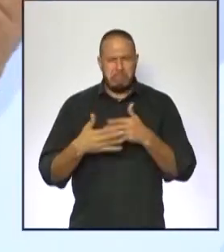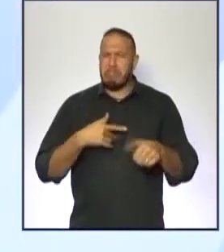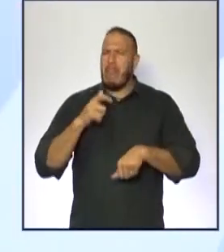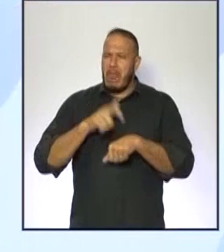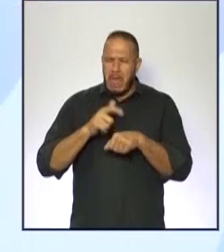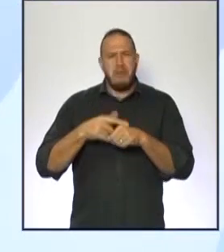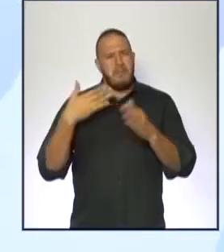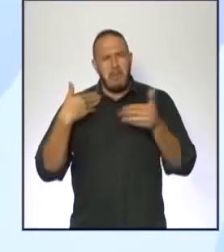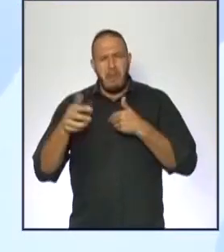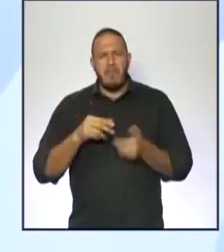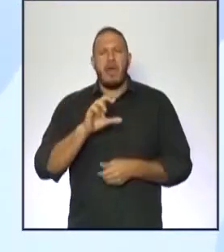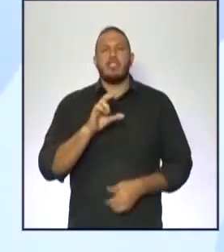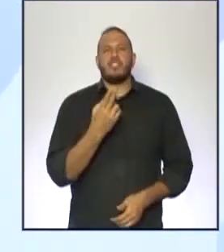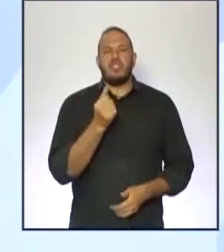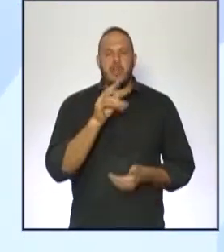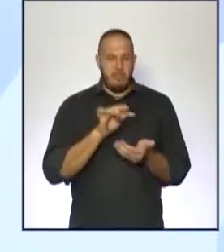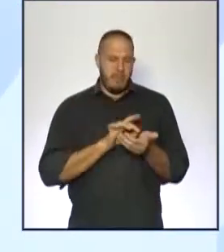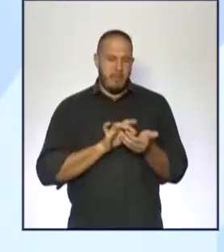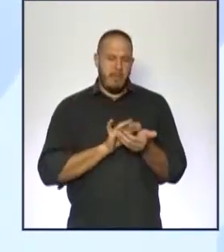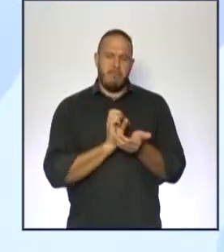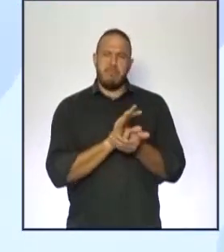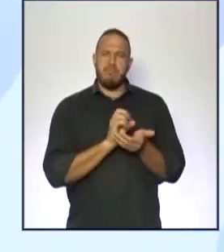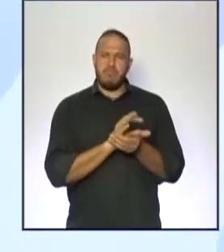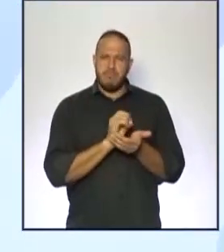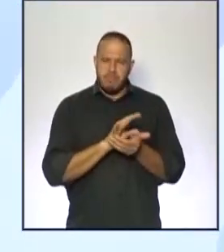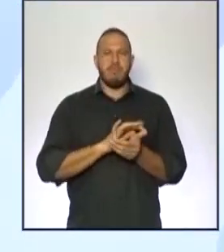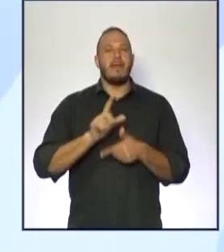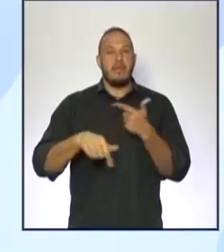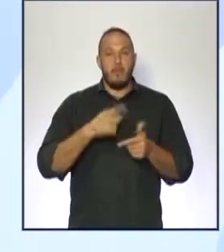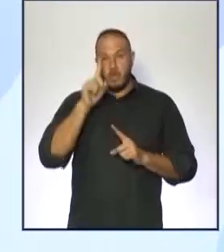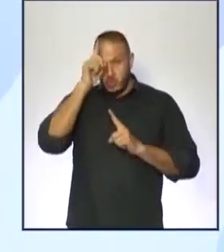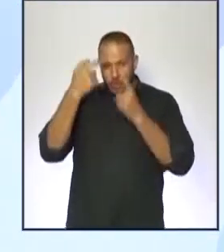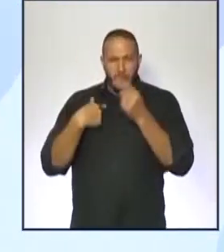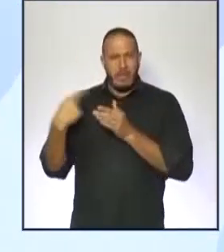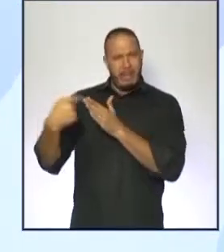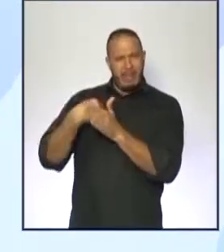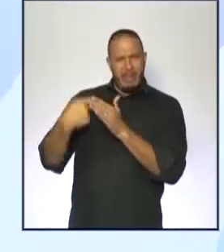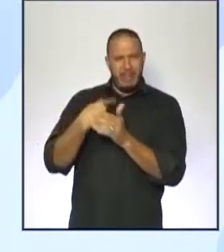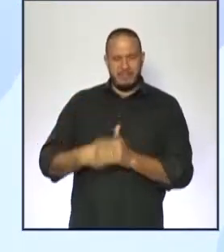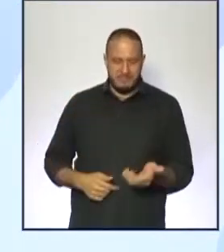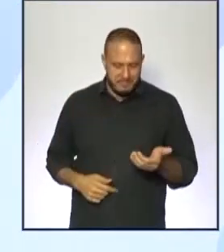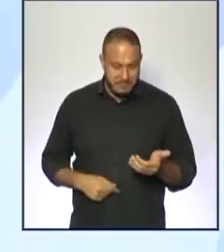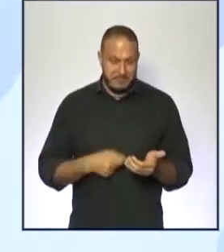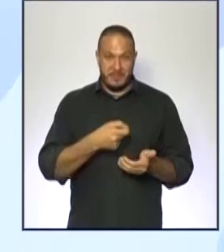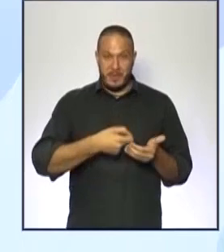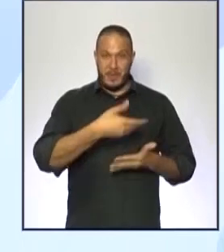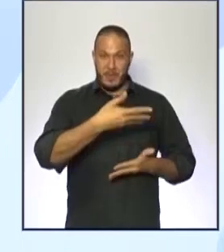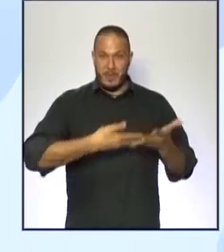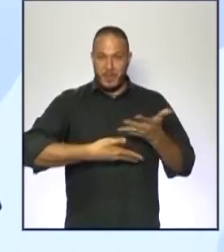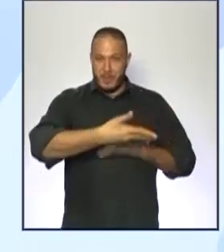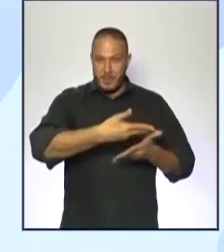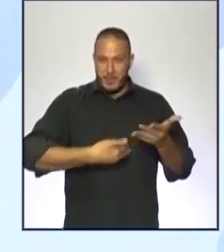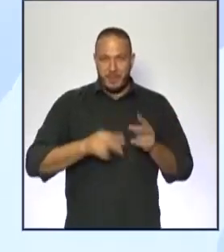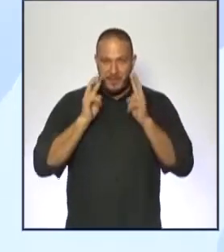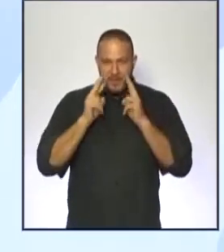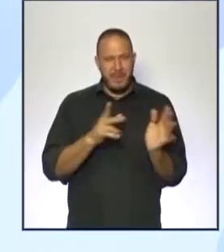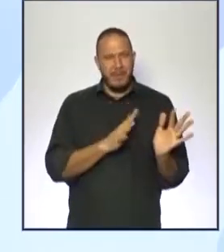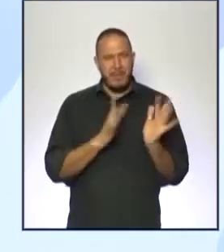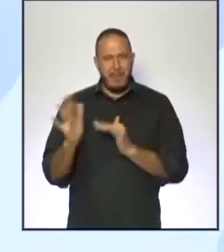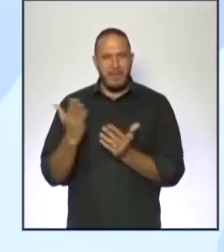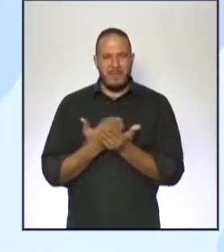comigo através do chat. Logo, logo, olho essas dúvidas de vocês e nós vamos sanando aqui durante as nossas